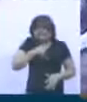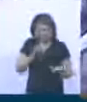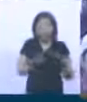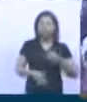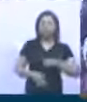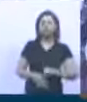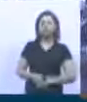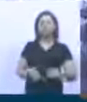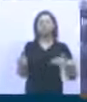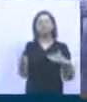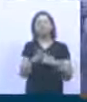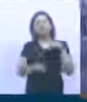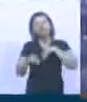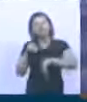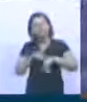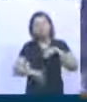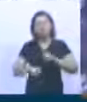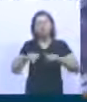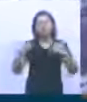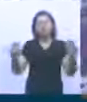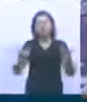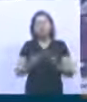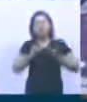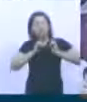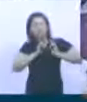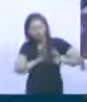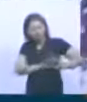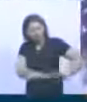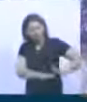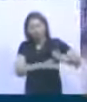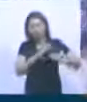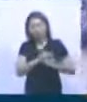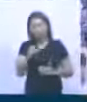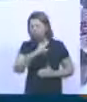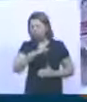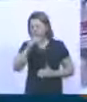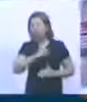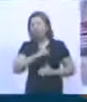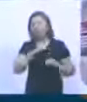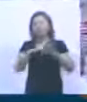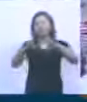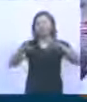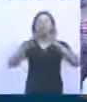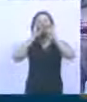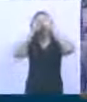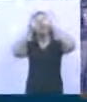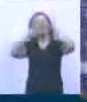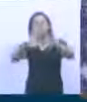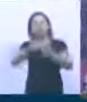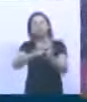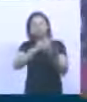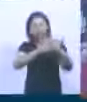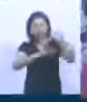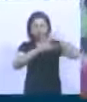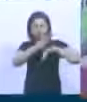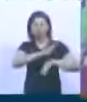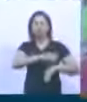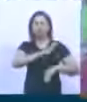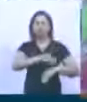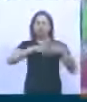até mesmo na depressão. Agora é hora de deixar o sol entrar no nosso coração a partir dessa palavra proclamada,